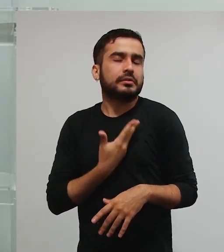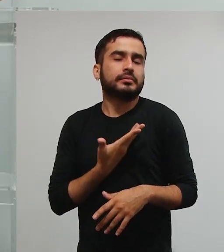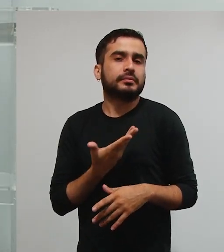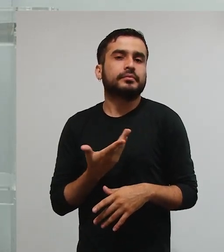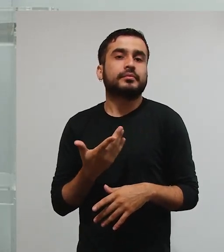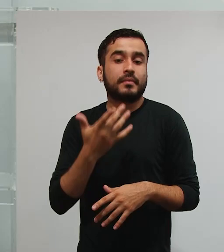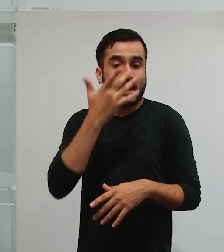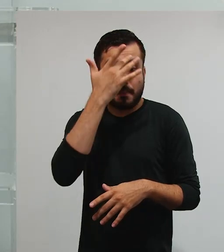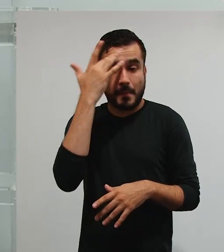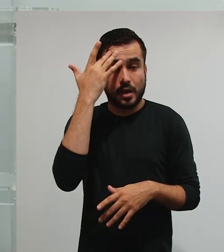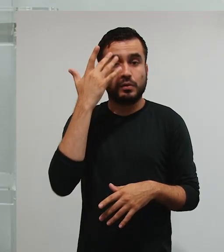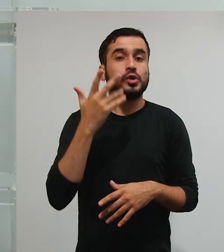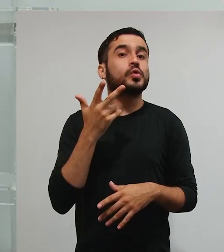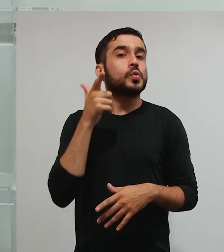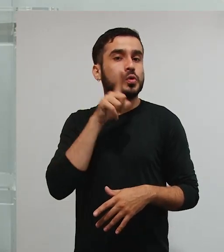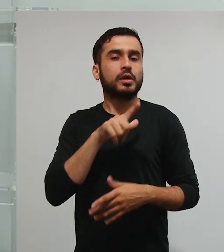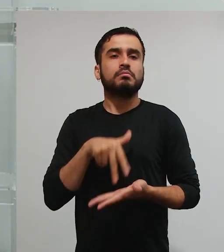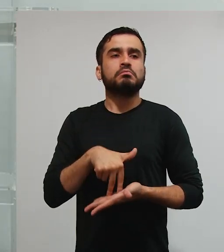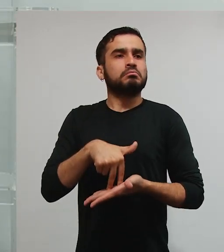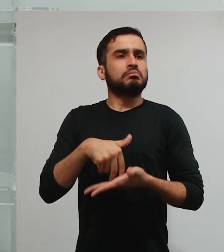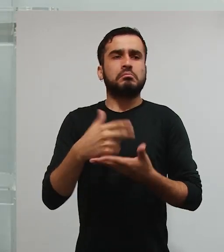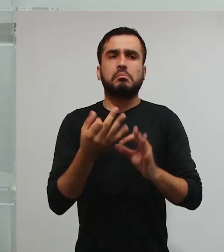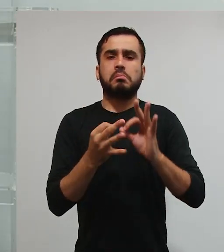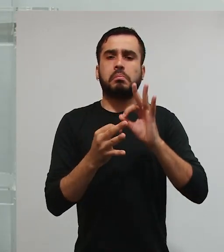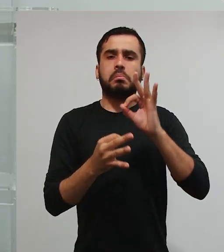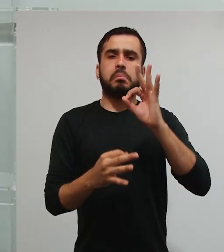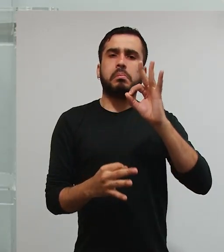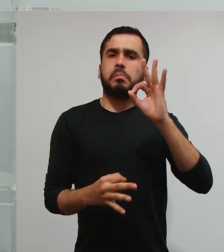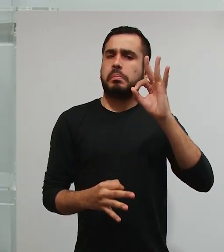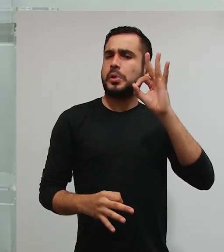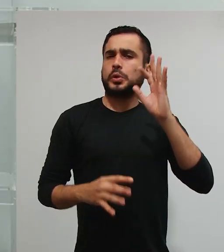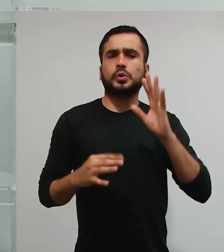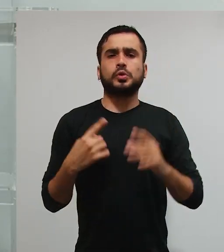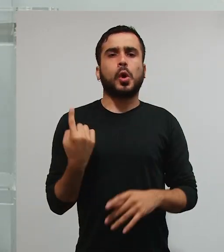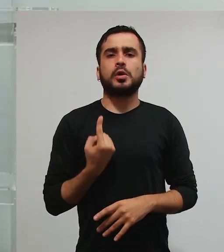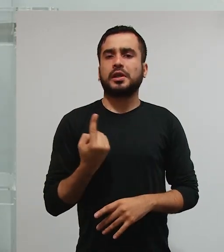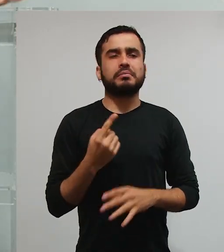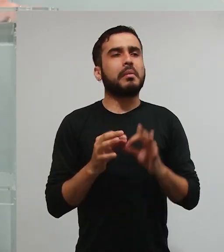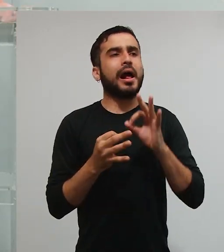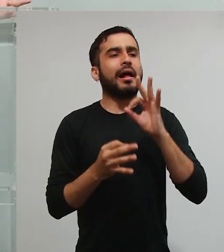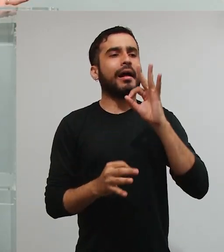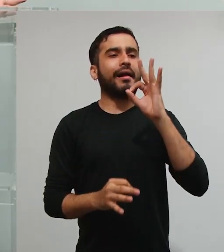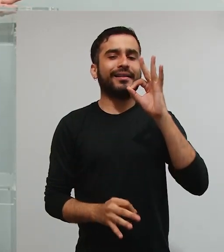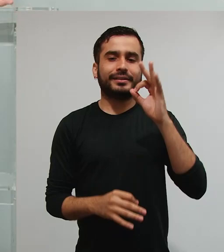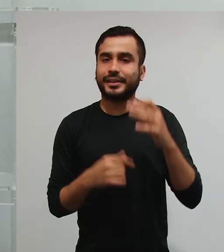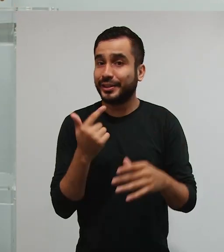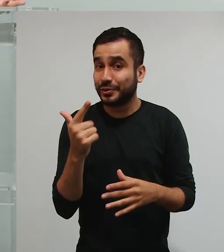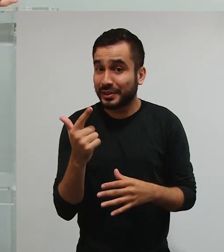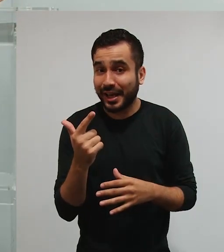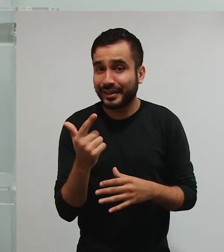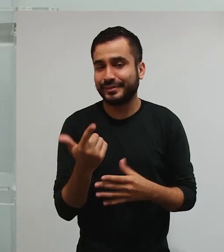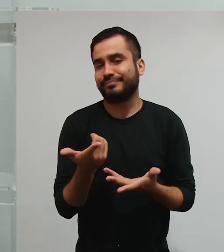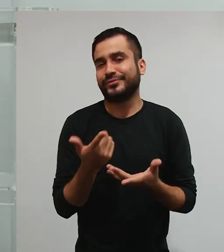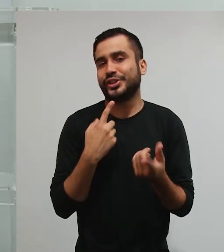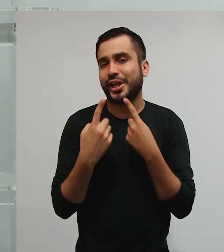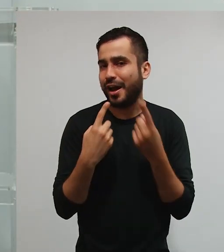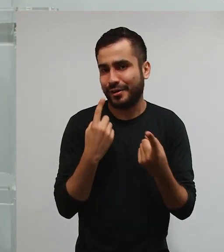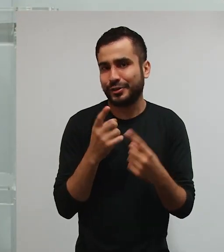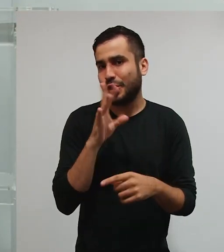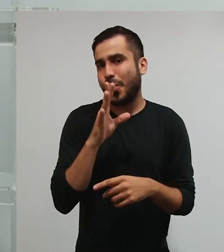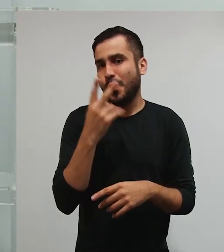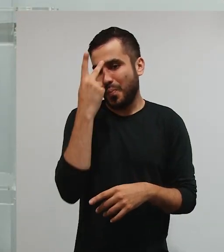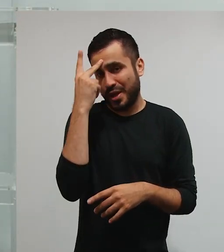até dominam, se você deixar, dominam todo o diálogo e, na verdade, não tem um diálogo, tem um monólogo.